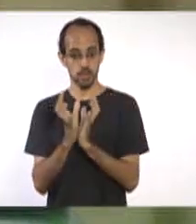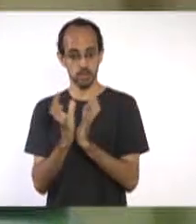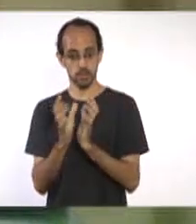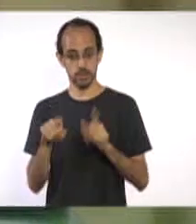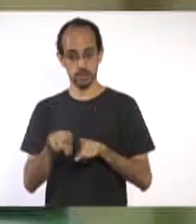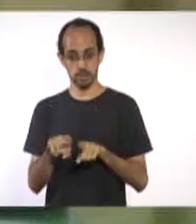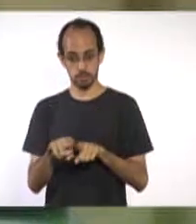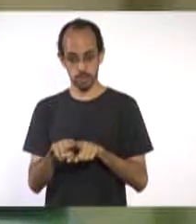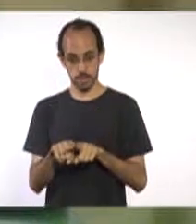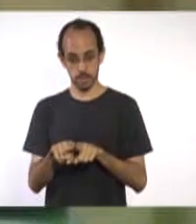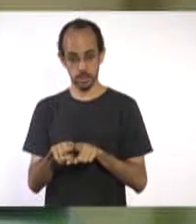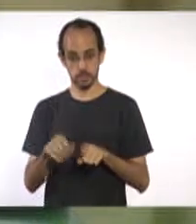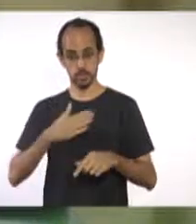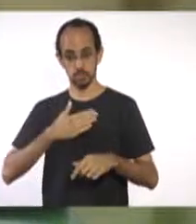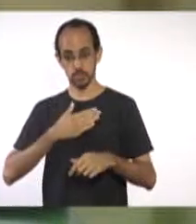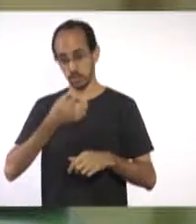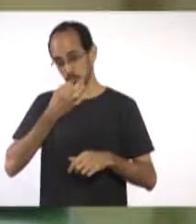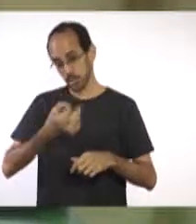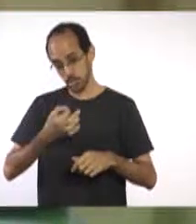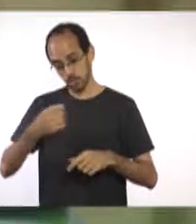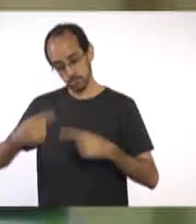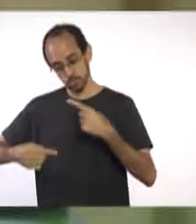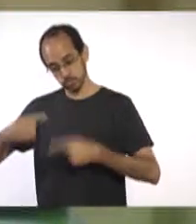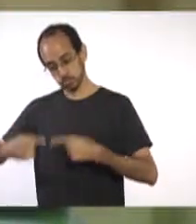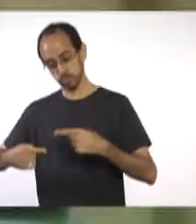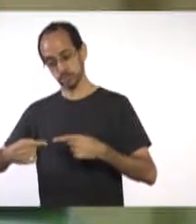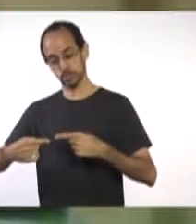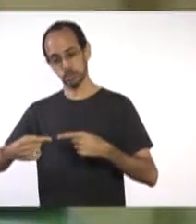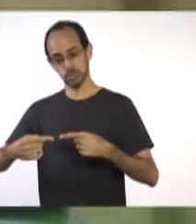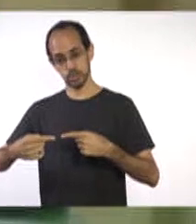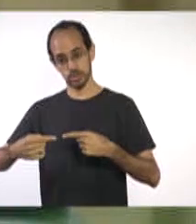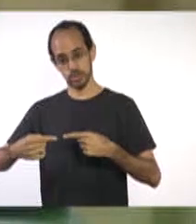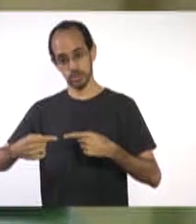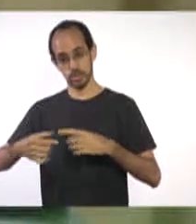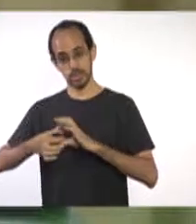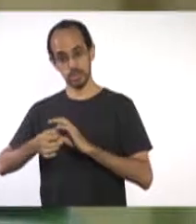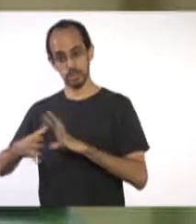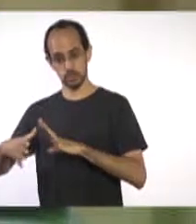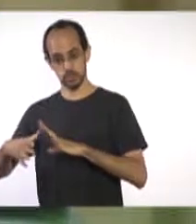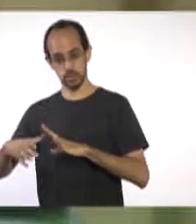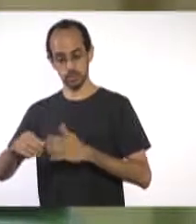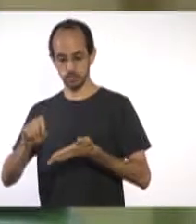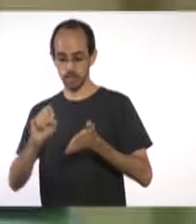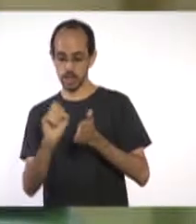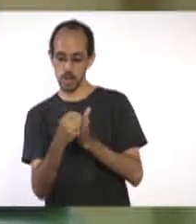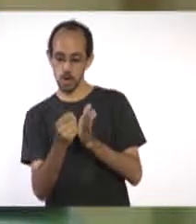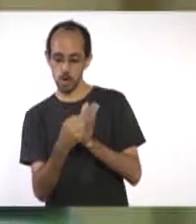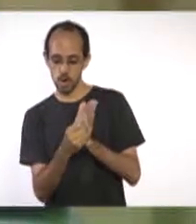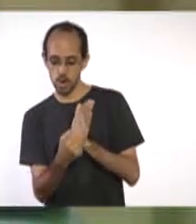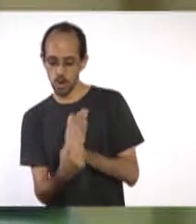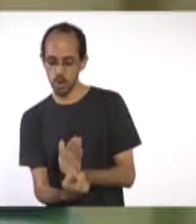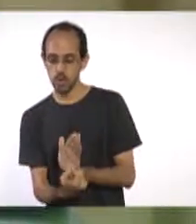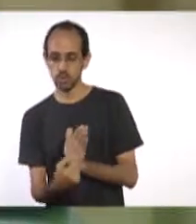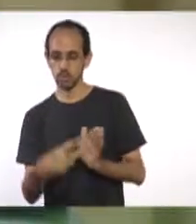mais democrático, em vez de estar colhendo assinaturas